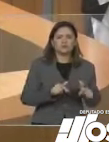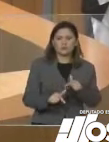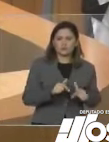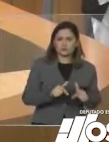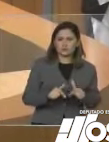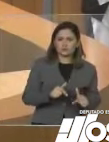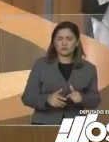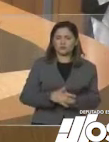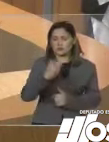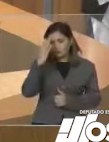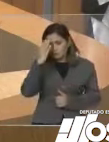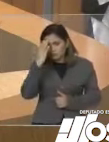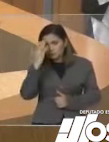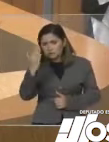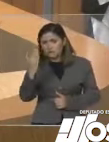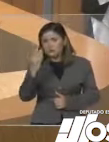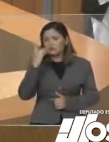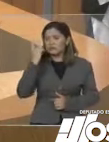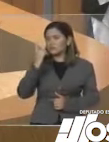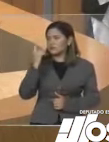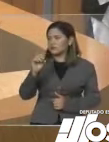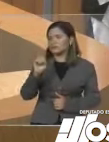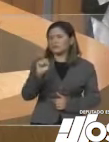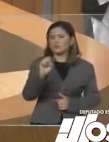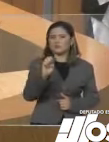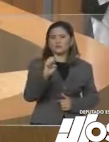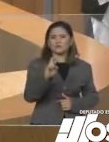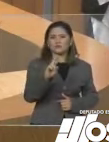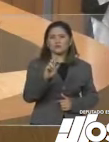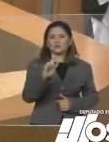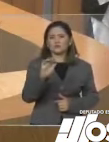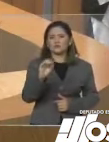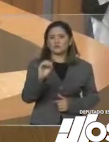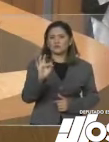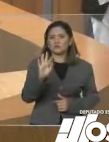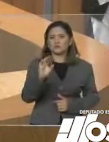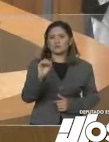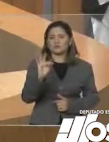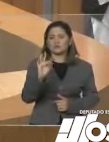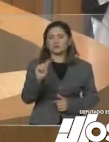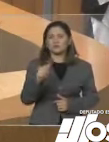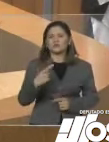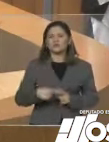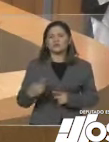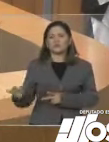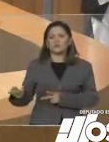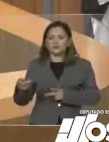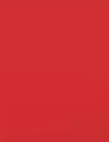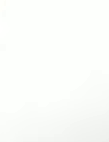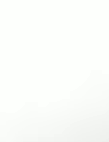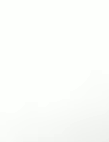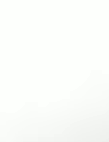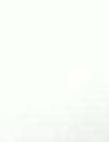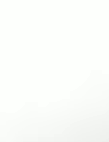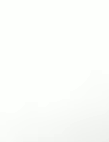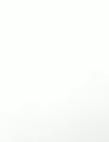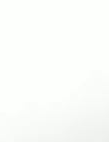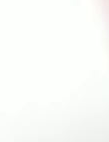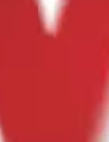fazer parte desse grande clube e também poder compartilhar dessas grandes vitórias. Muito obrigado, presidente.